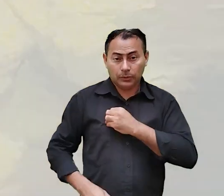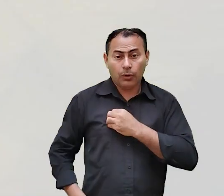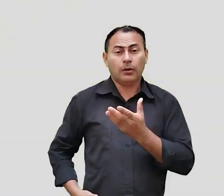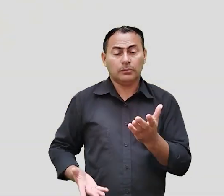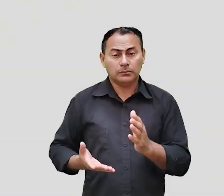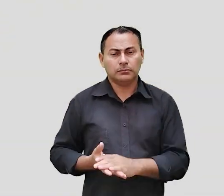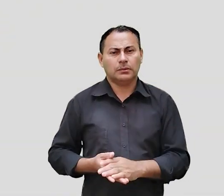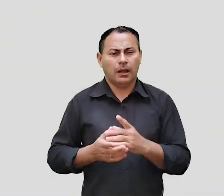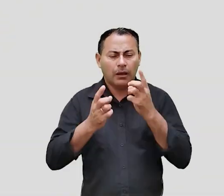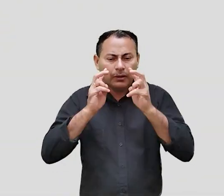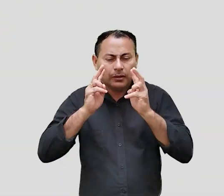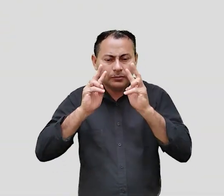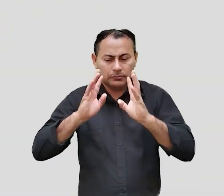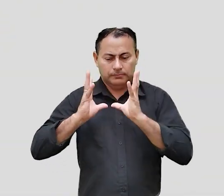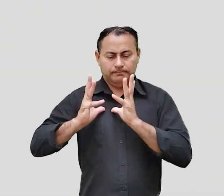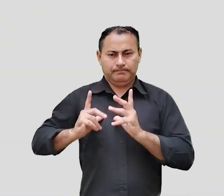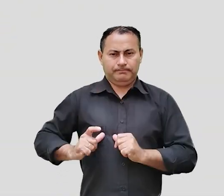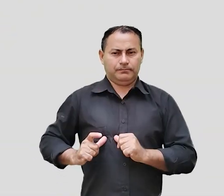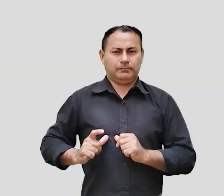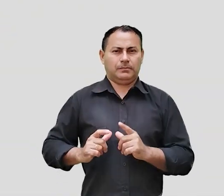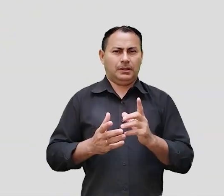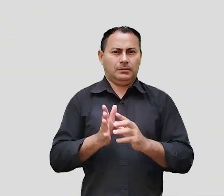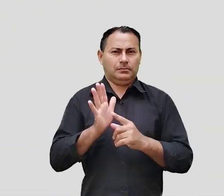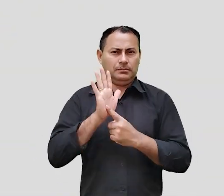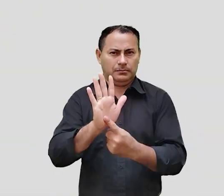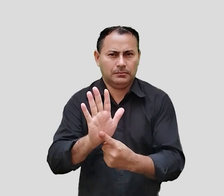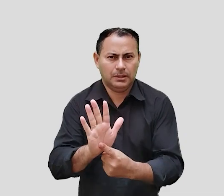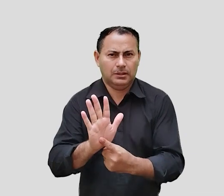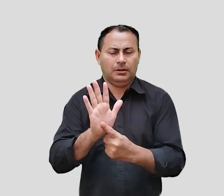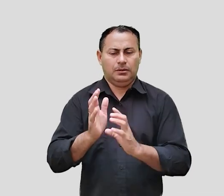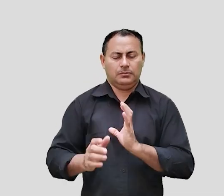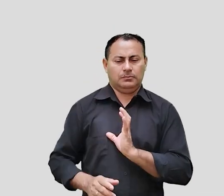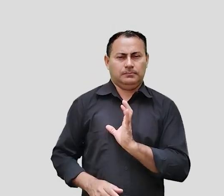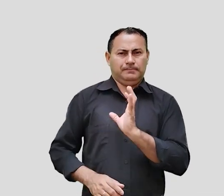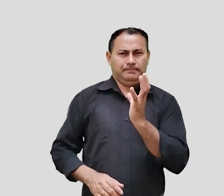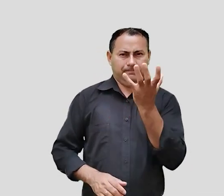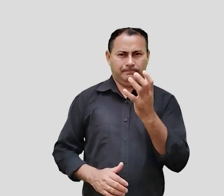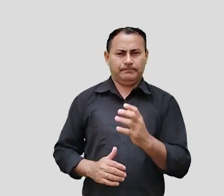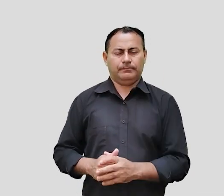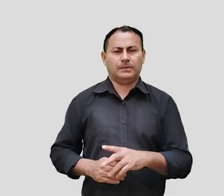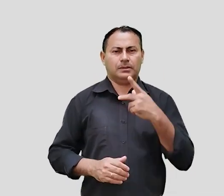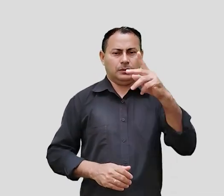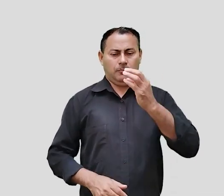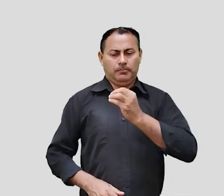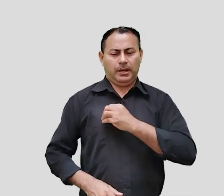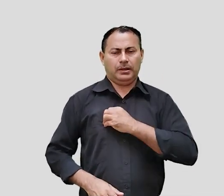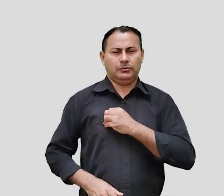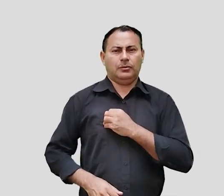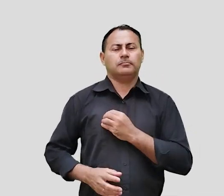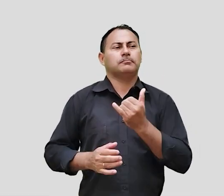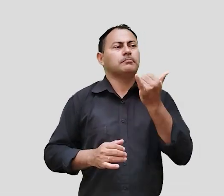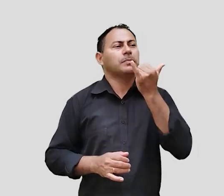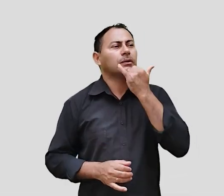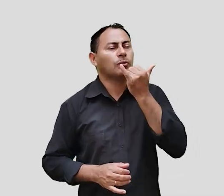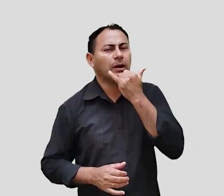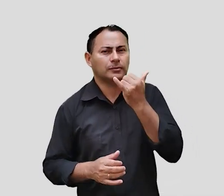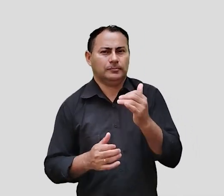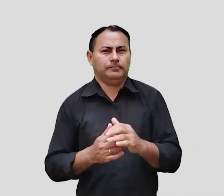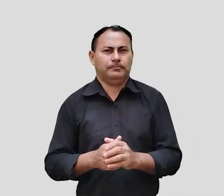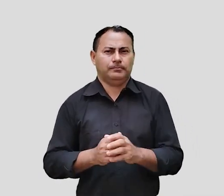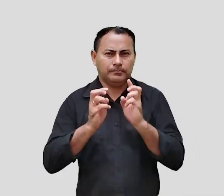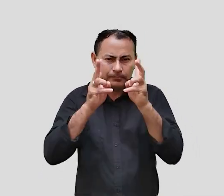impuros vemos a sua Purificação Este é o resultado da sua confissão o seu pecado será